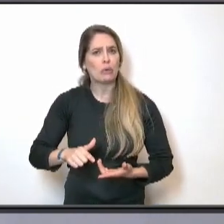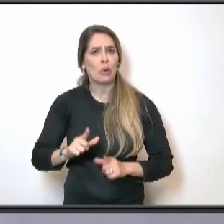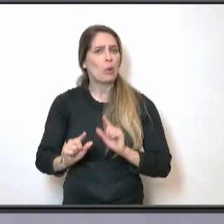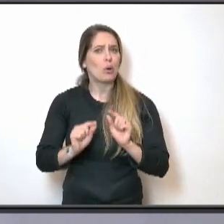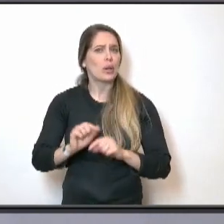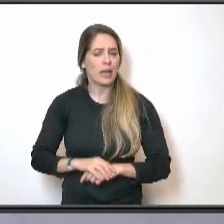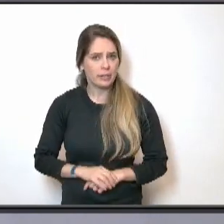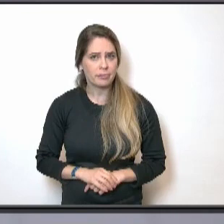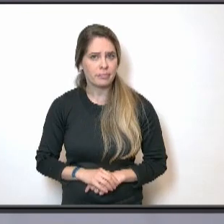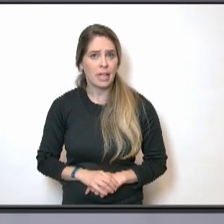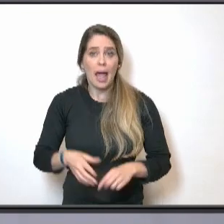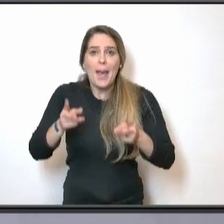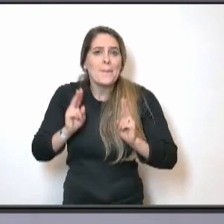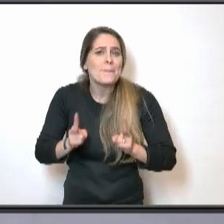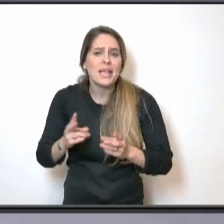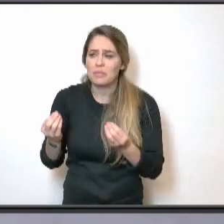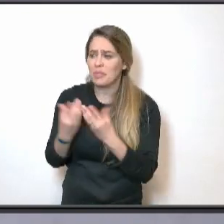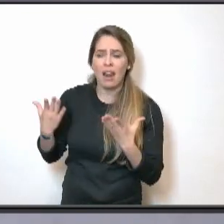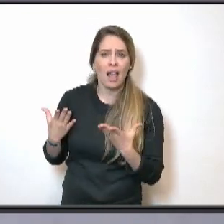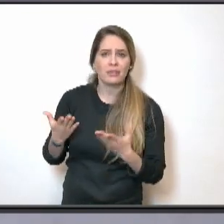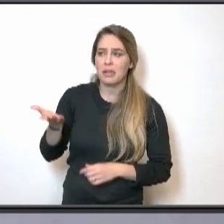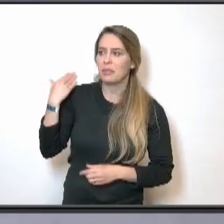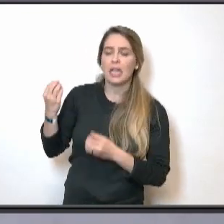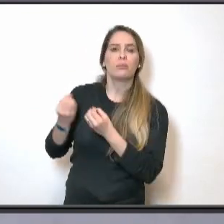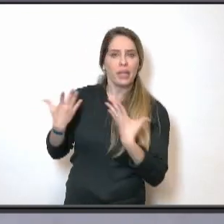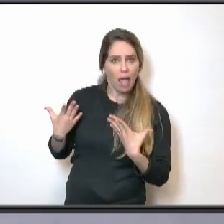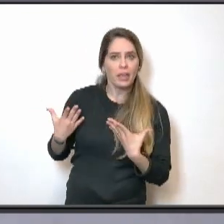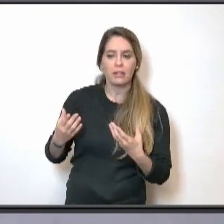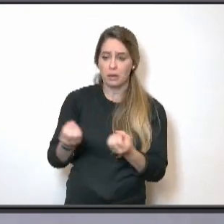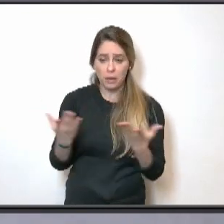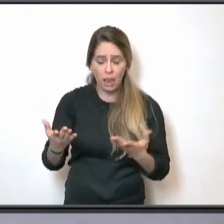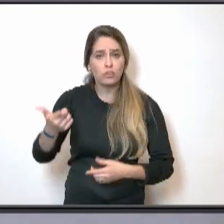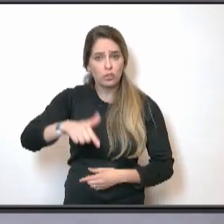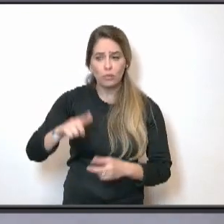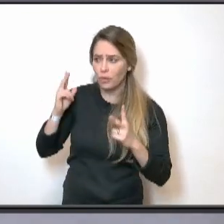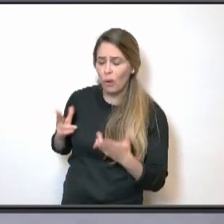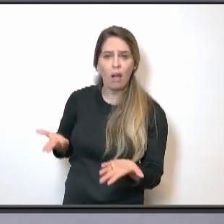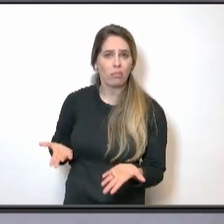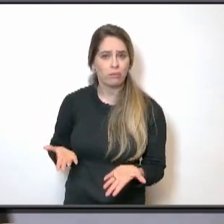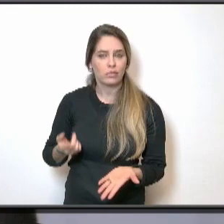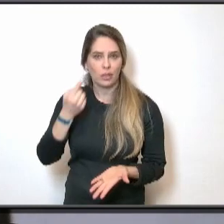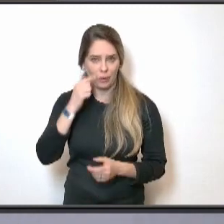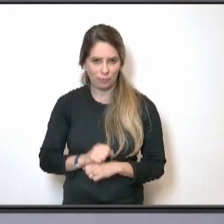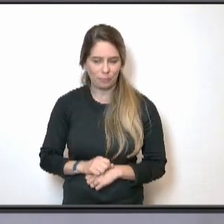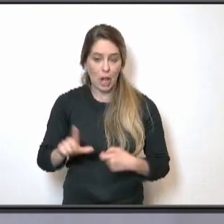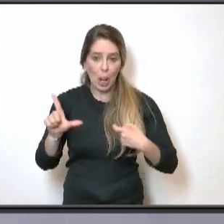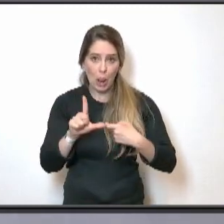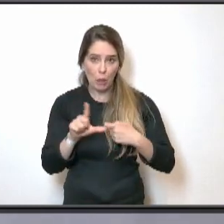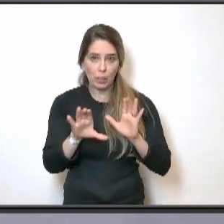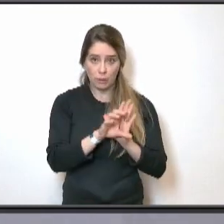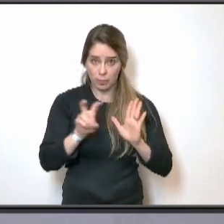quase o mesmo milagre, só que em dias diferentes, é justamente esse milagre aqui. Por quê? Porque se você for lá em Lucas capítulo